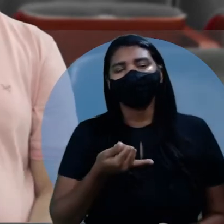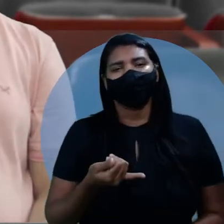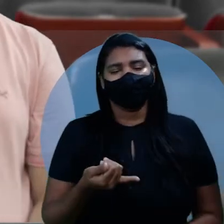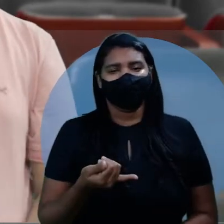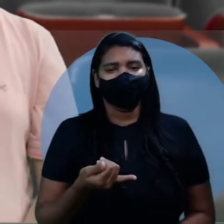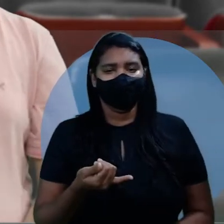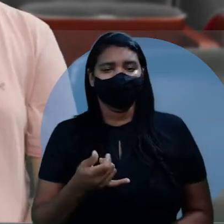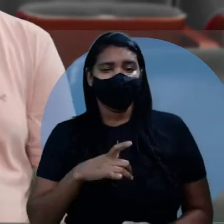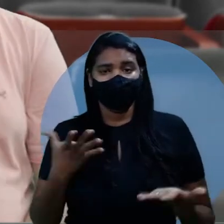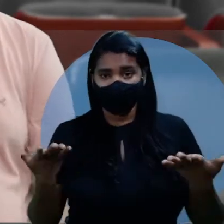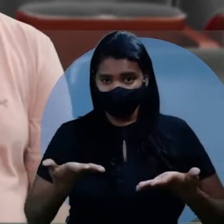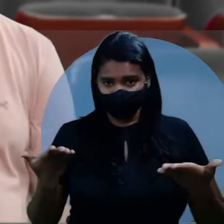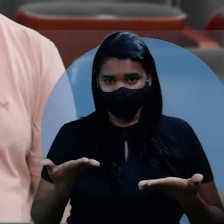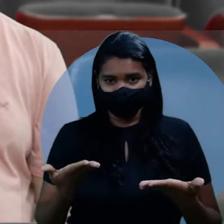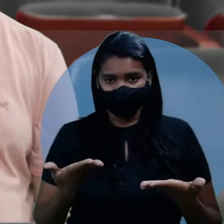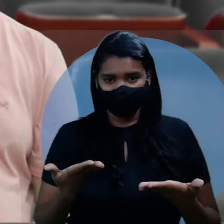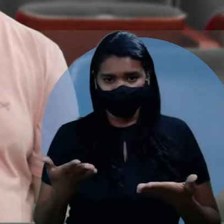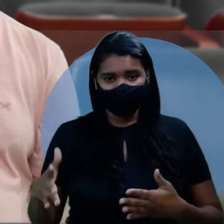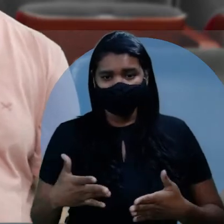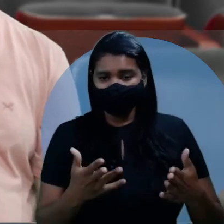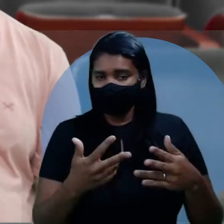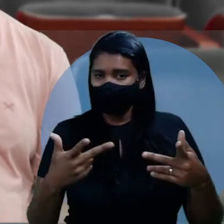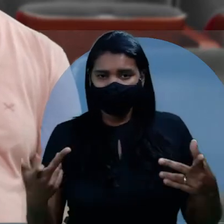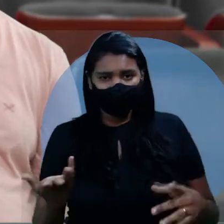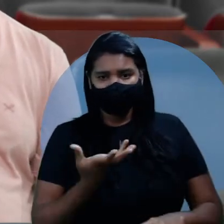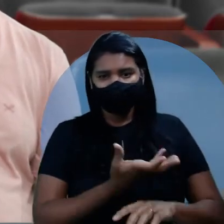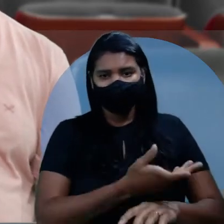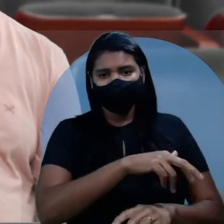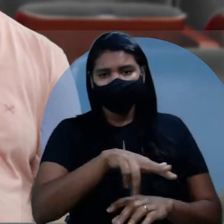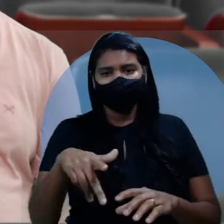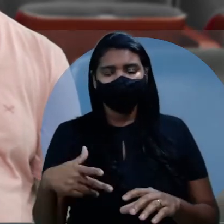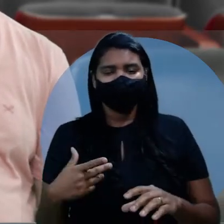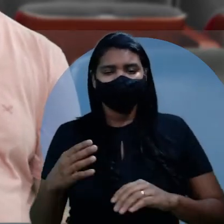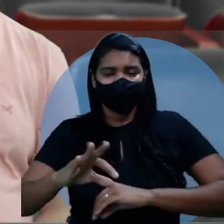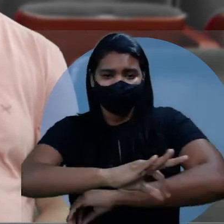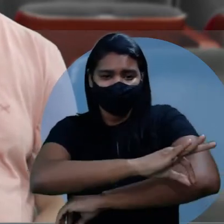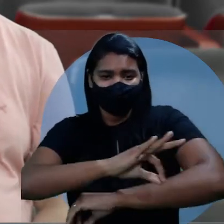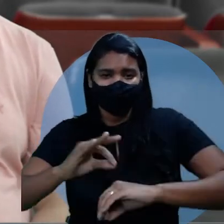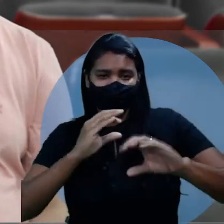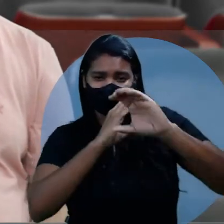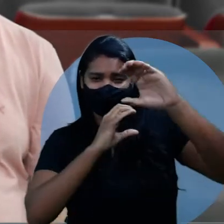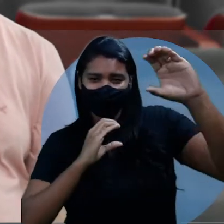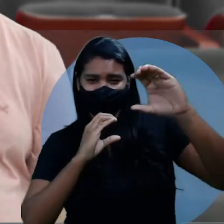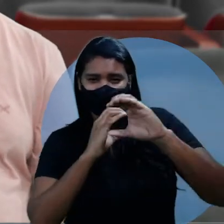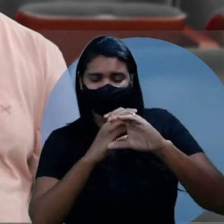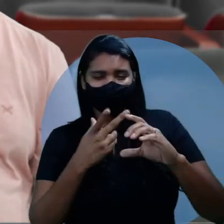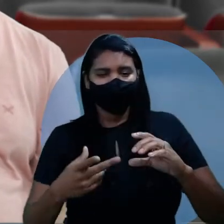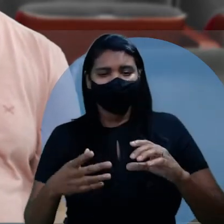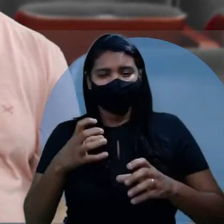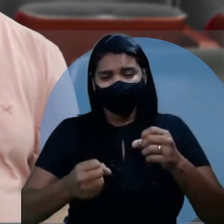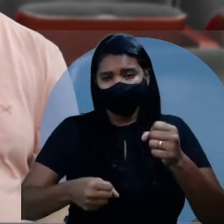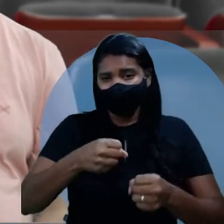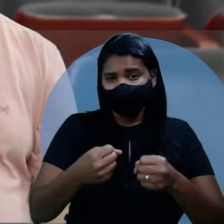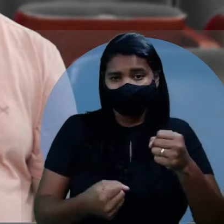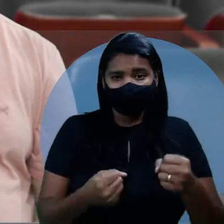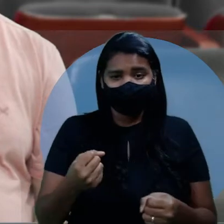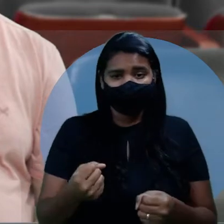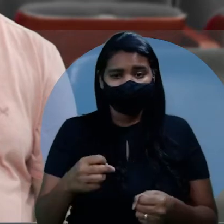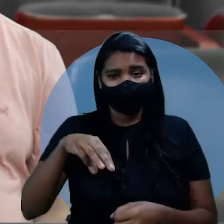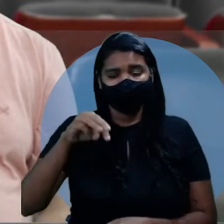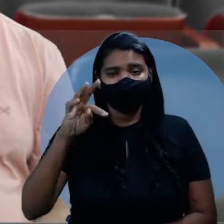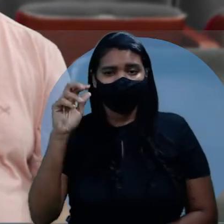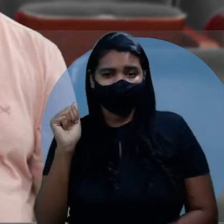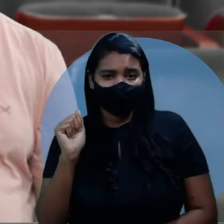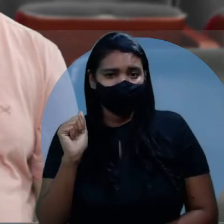a gente tem um conceito hoje em dia que permeia várias áreas, né? A engenharia, o design de carros, a moda, as